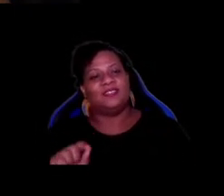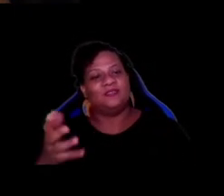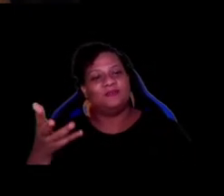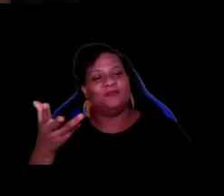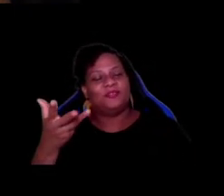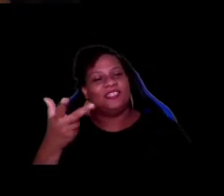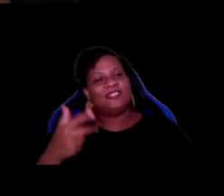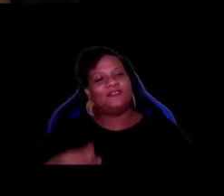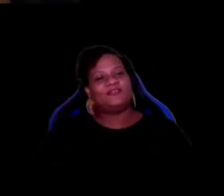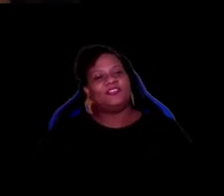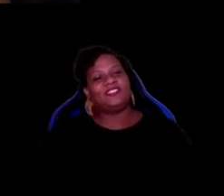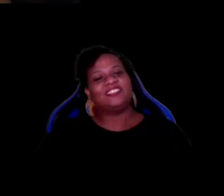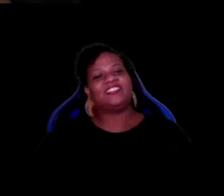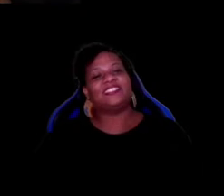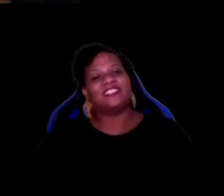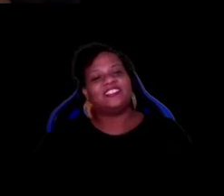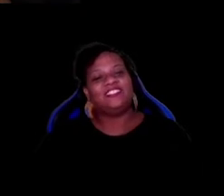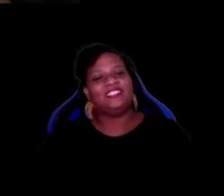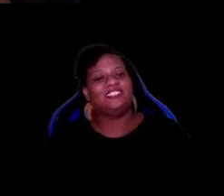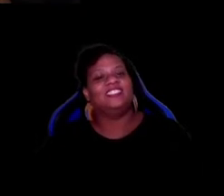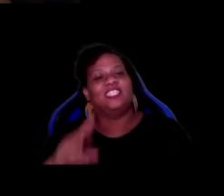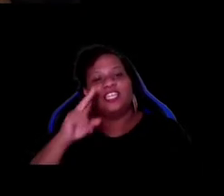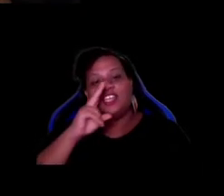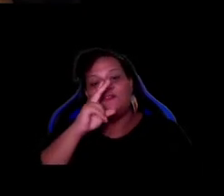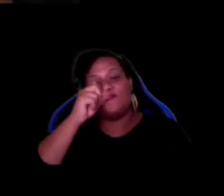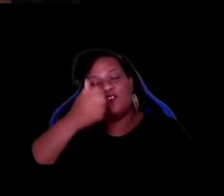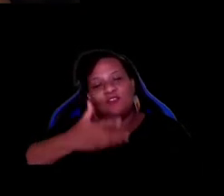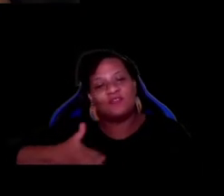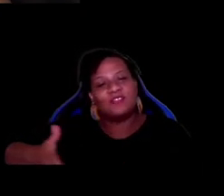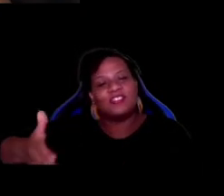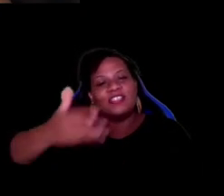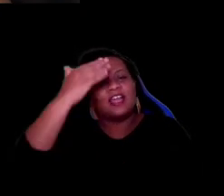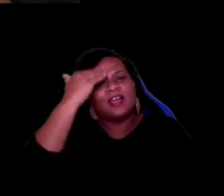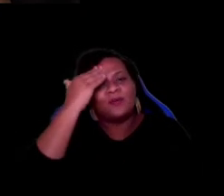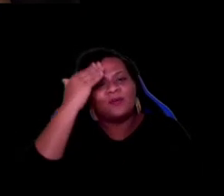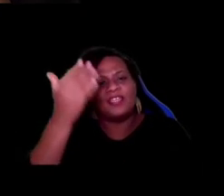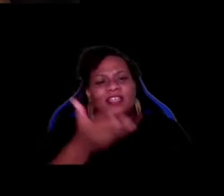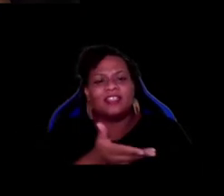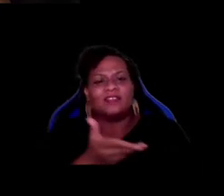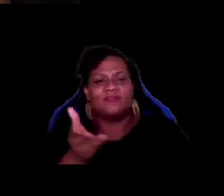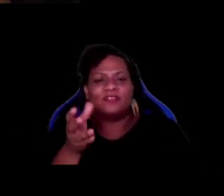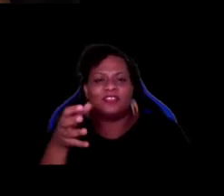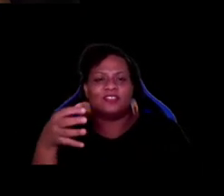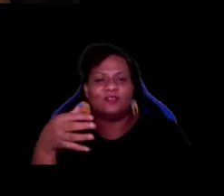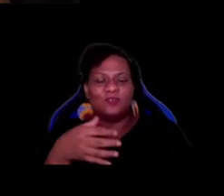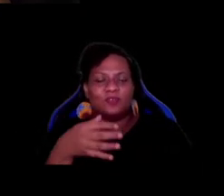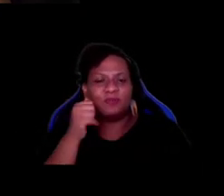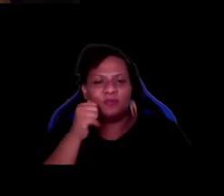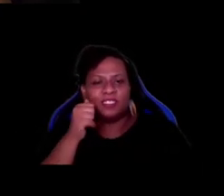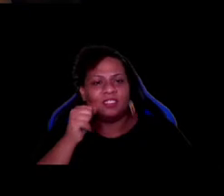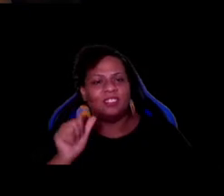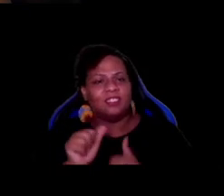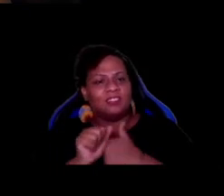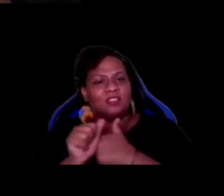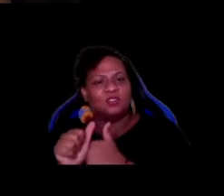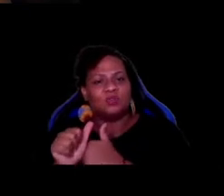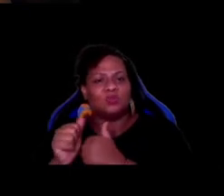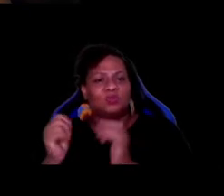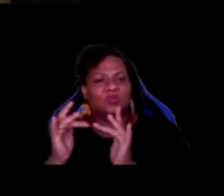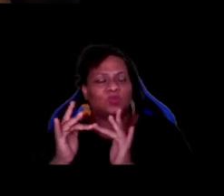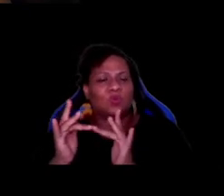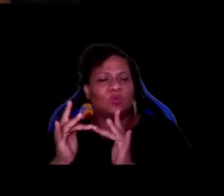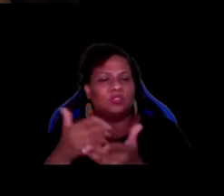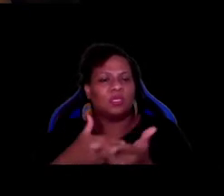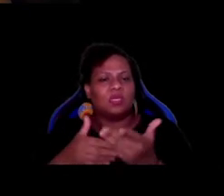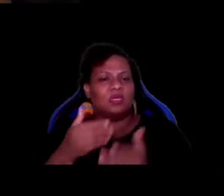Maravilha. Outro fortalecimento nesse caldeirão. Muito grata a toda a equipe, as meninas que me assessoraram, ao